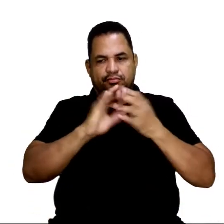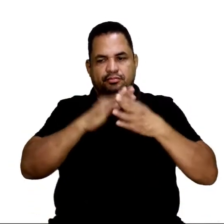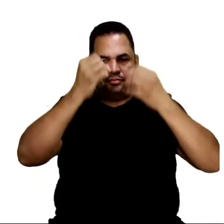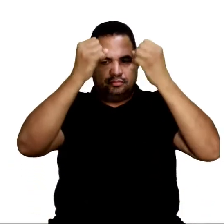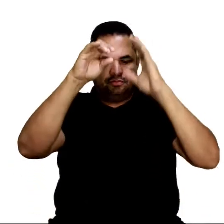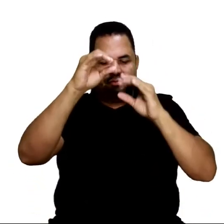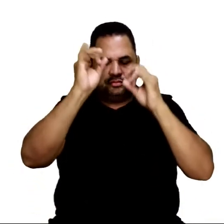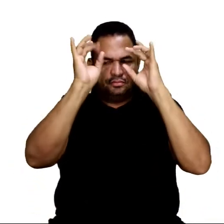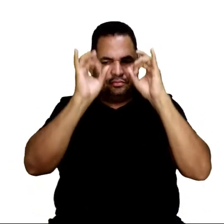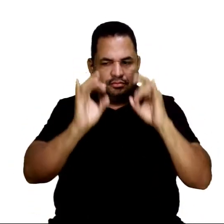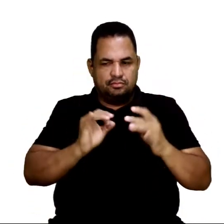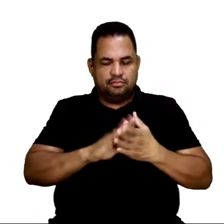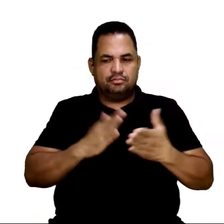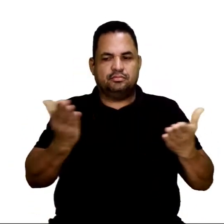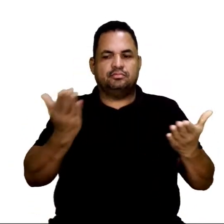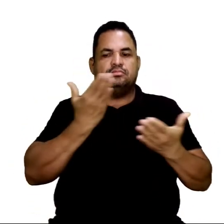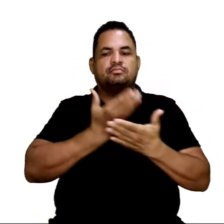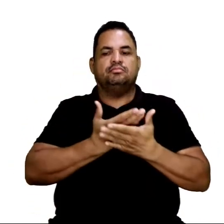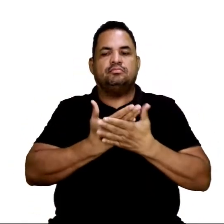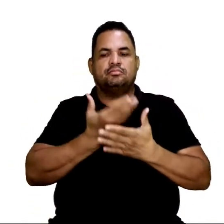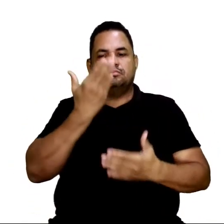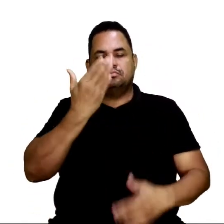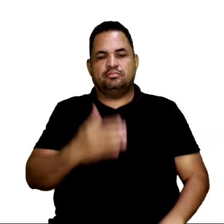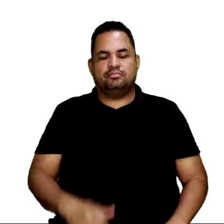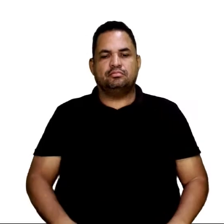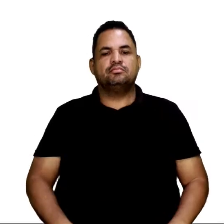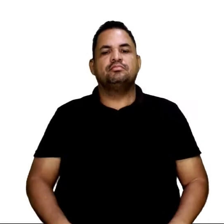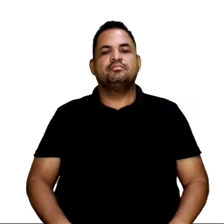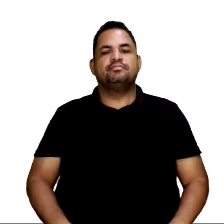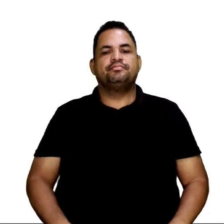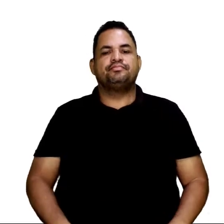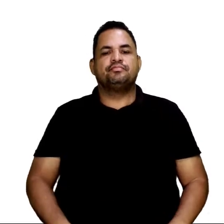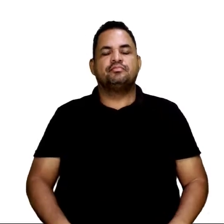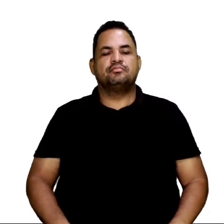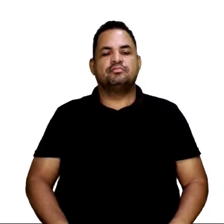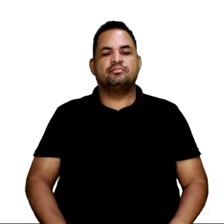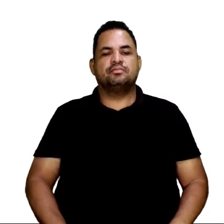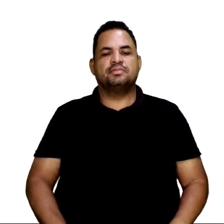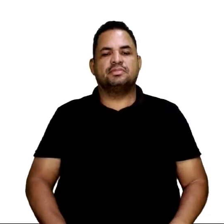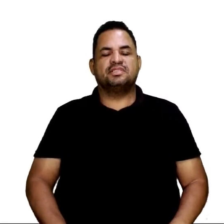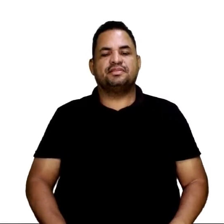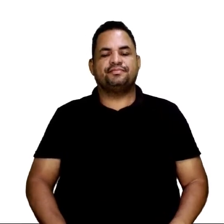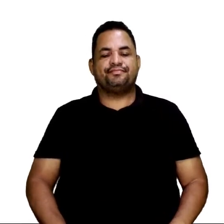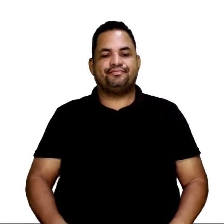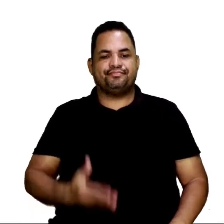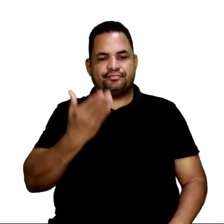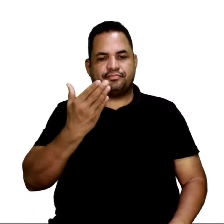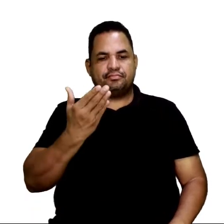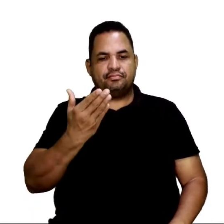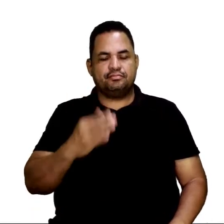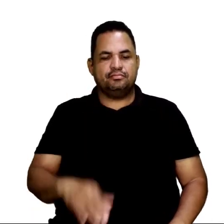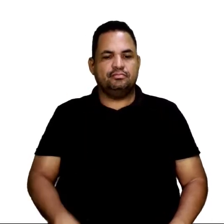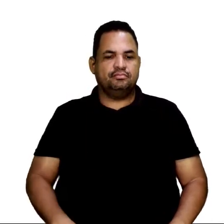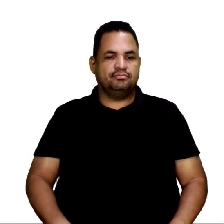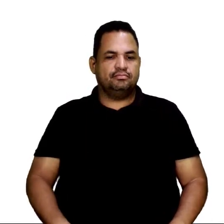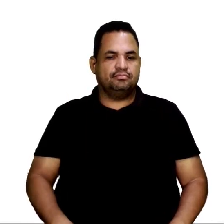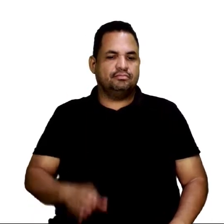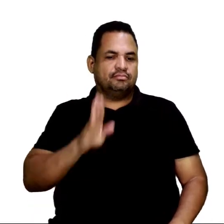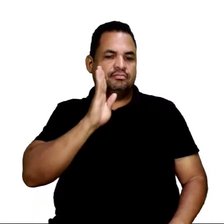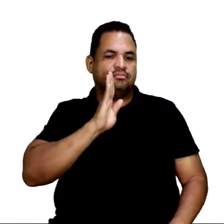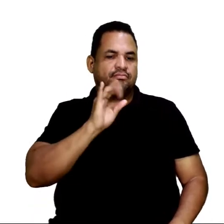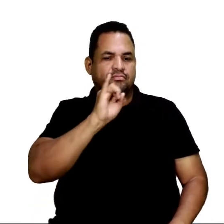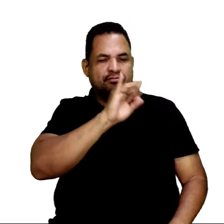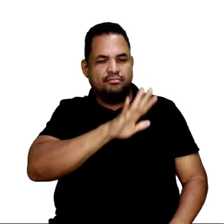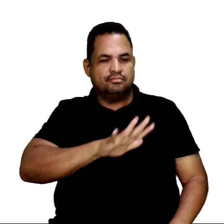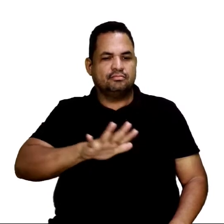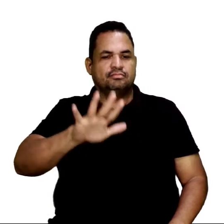aula anterior. Segmentação, gastrulação, chegando na organogênese. Mas olha aí que top, né? Você tá vendo essa